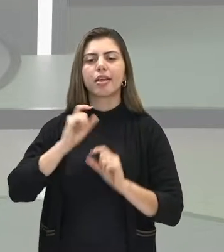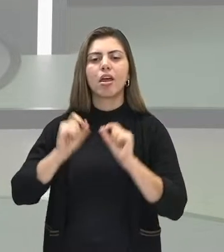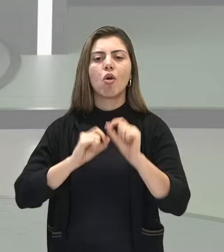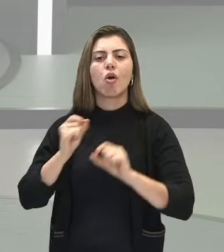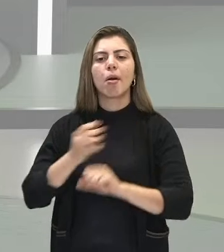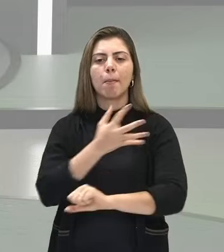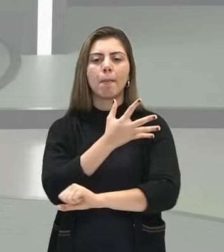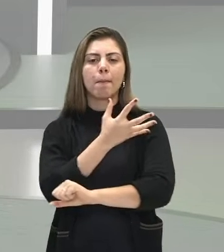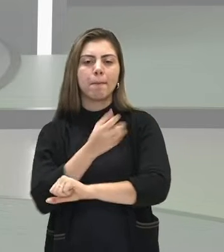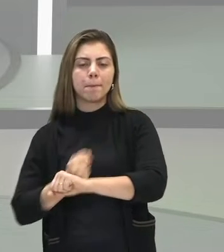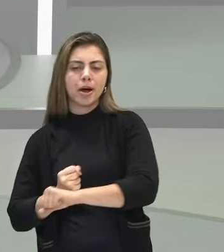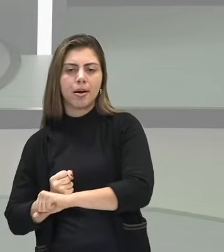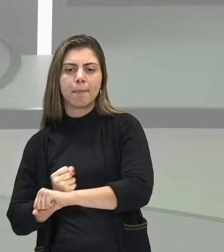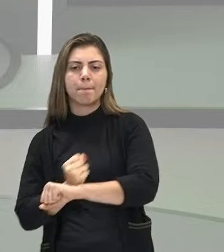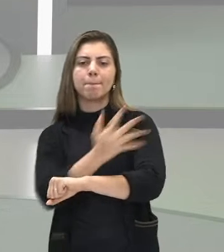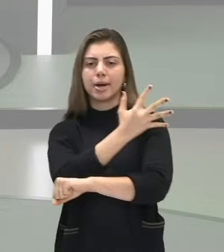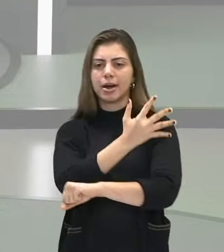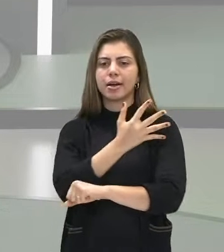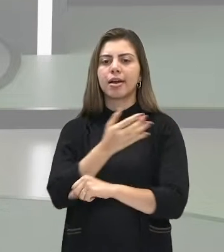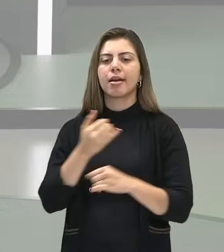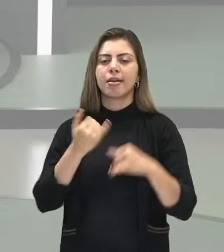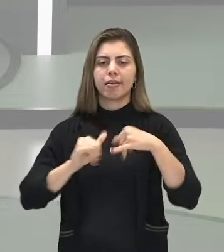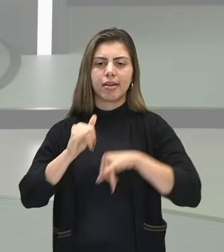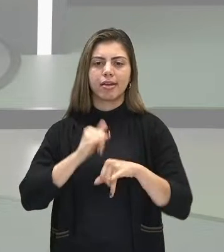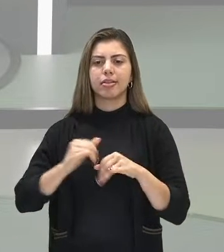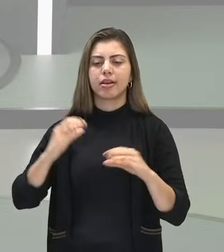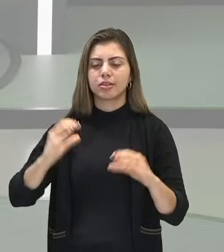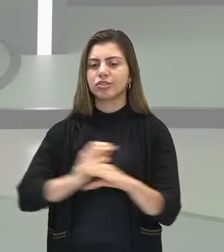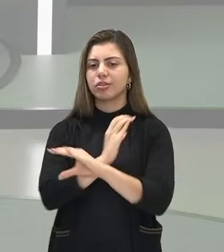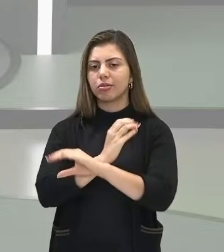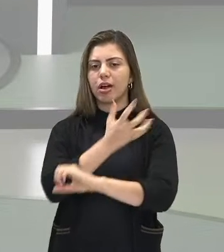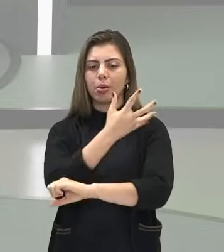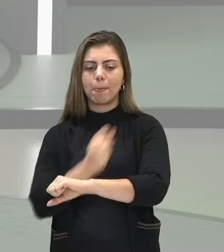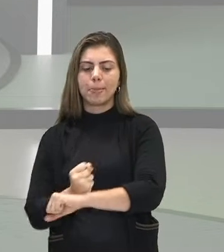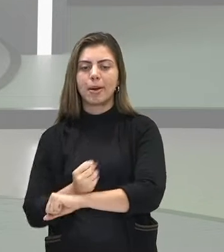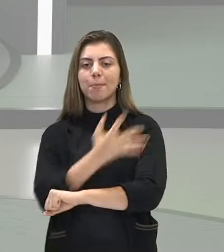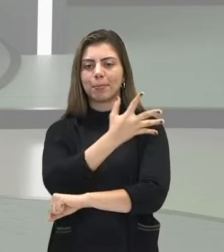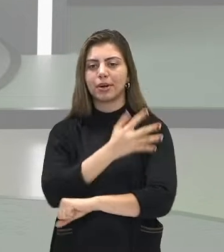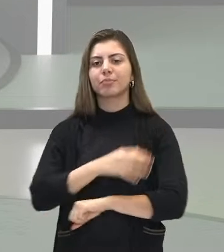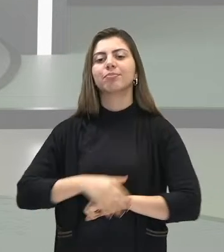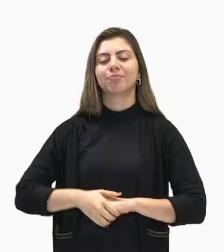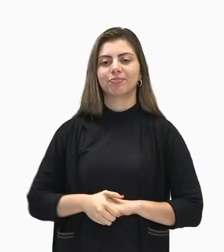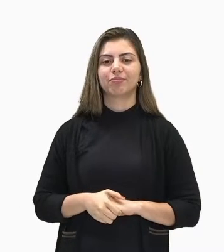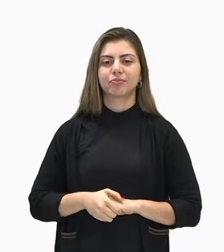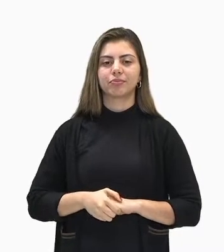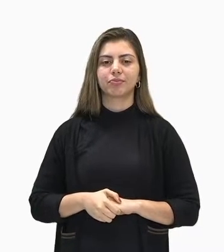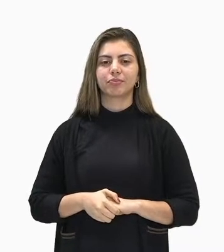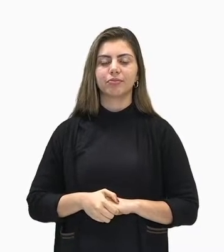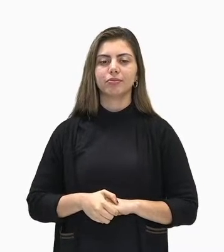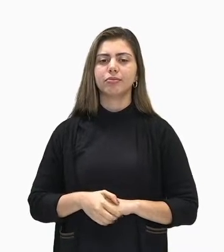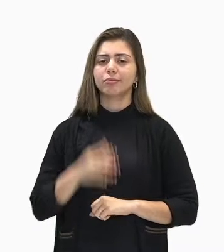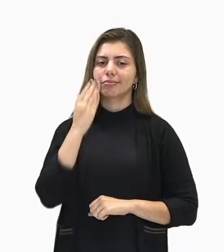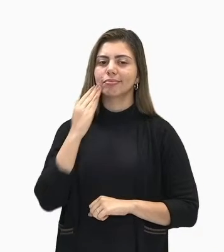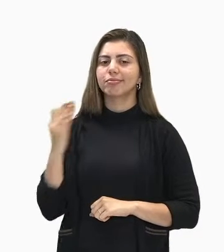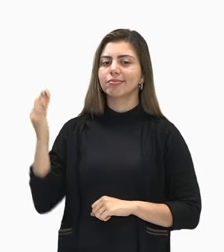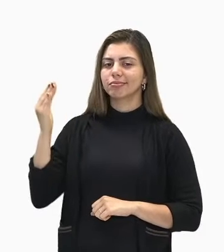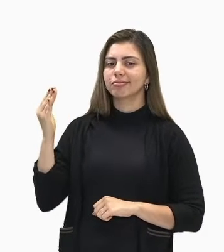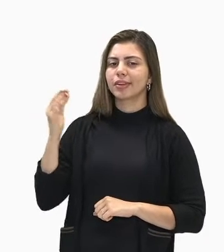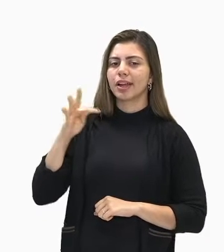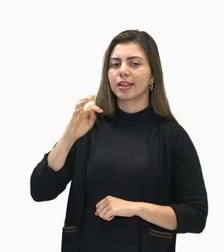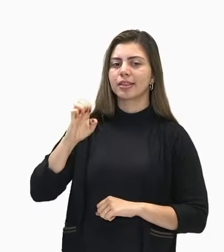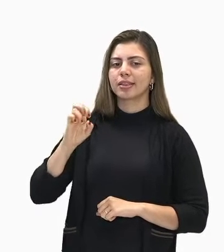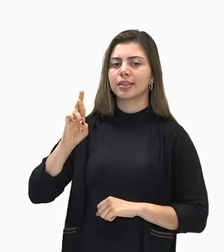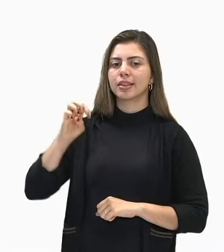de energia na forma de calor, que é a termoquímica. É um ramo da